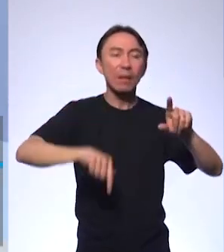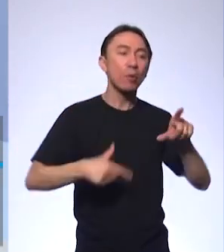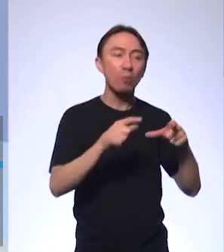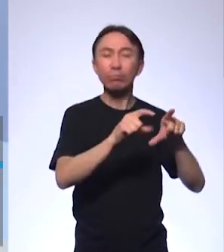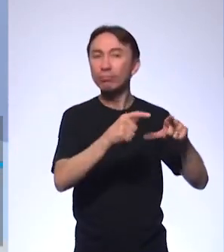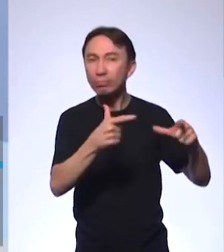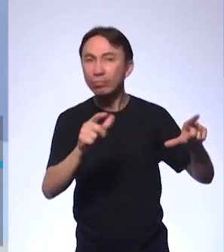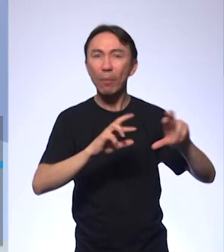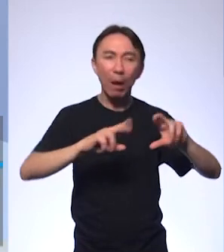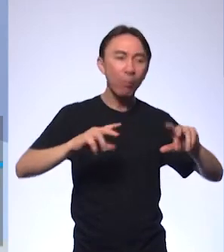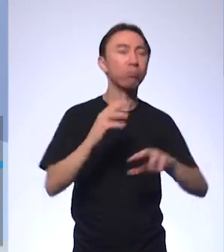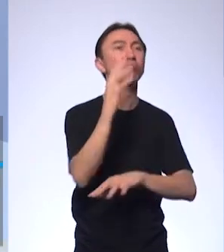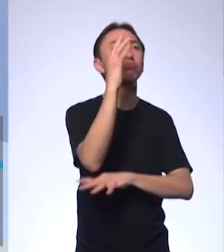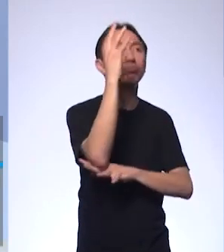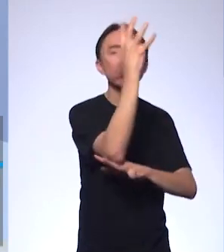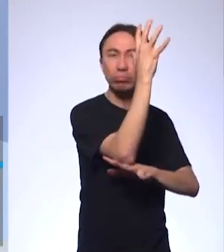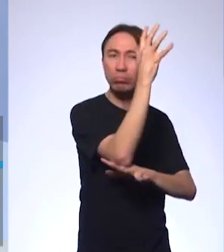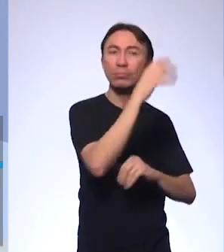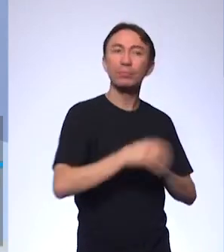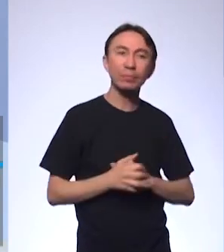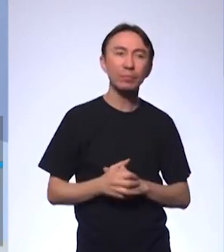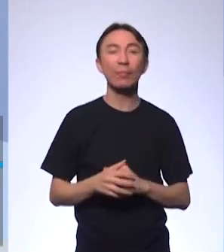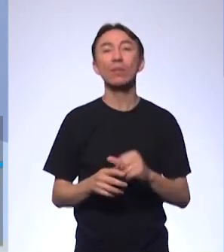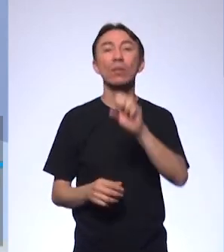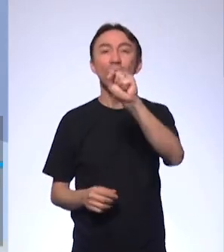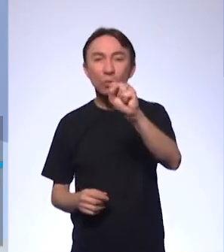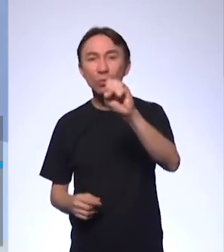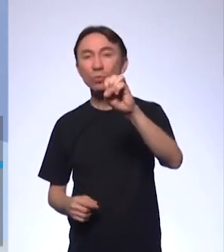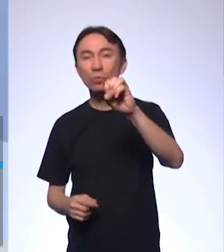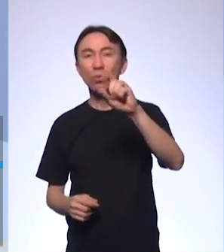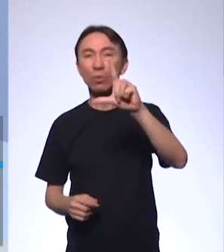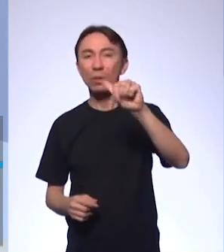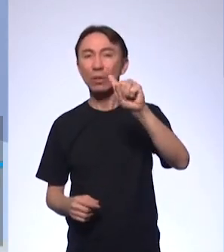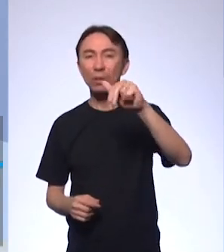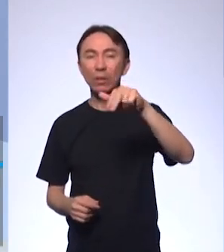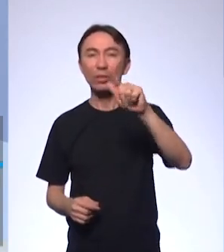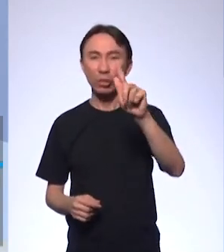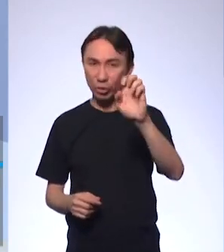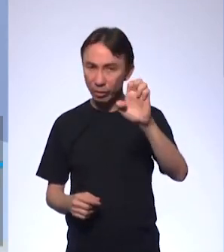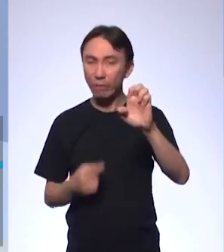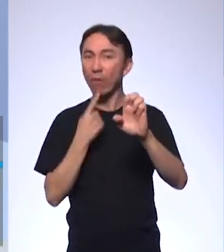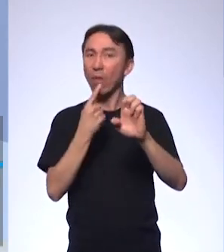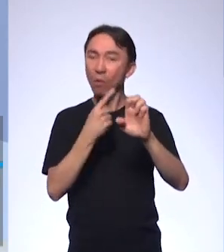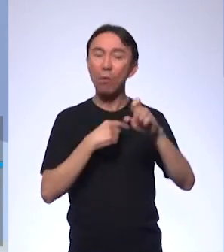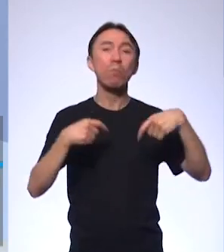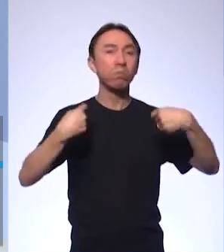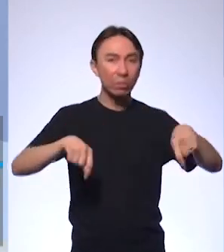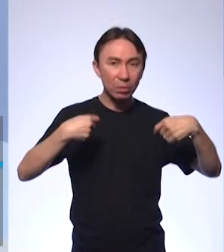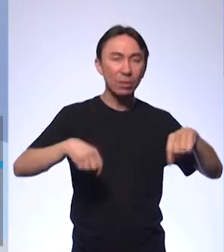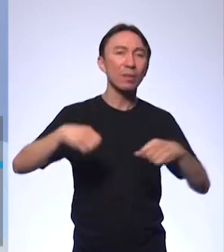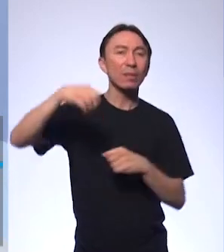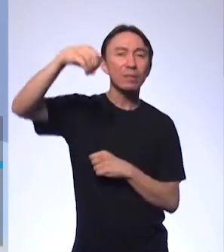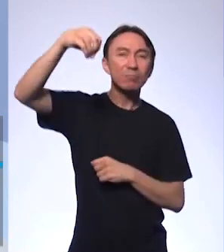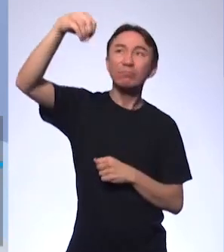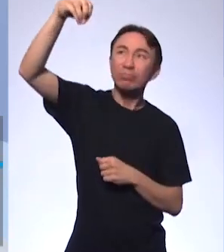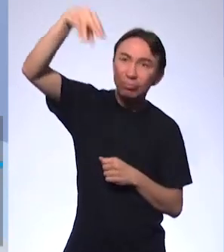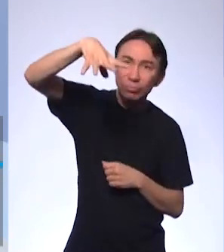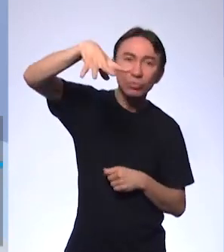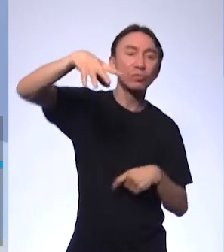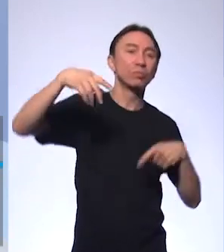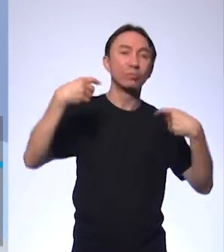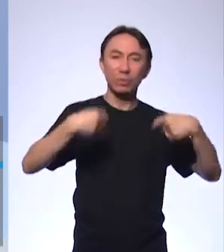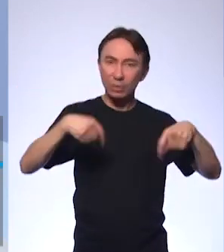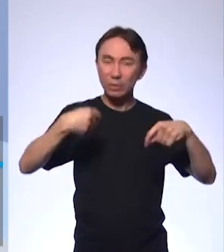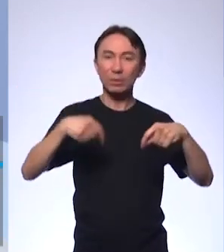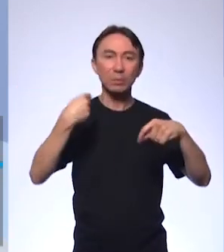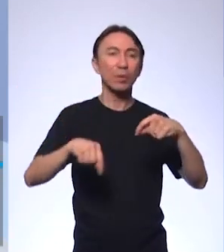né? A professora Solange colocou que precisa de luz para realizar a fotossíntese, né? Aí os demais, assim, os professores completou, né? Colocou que